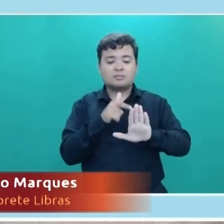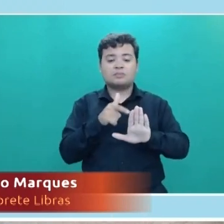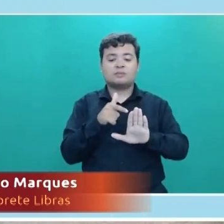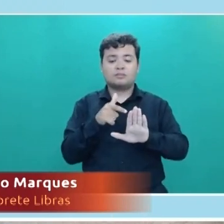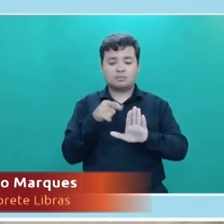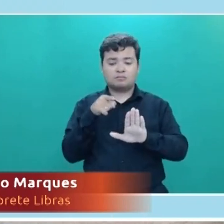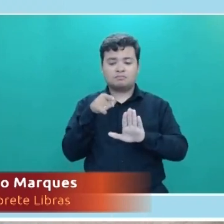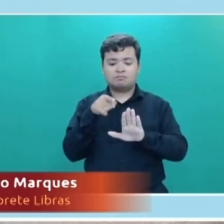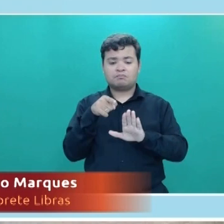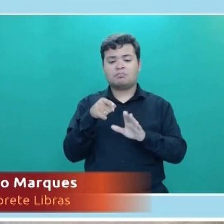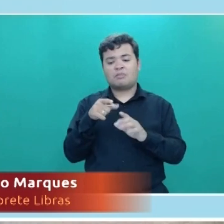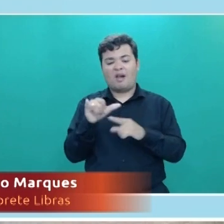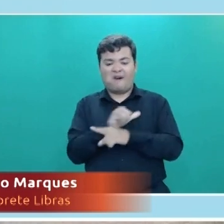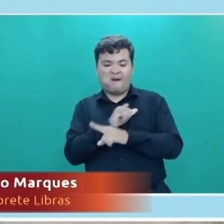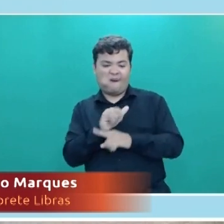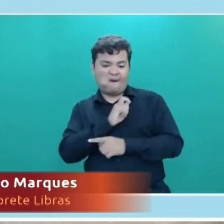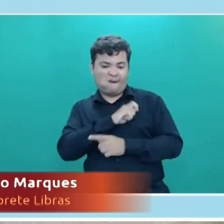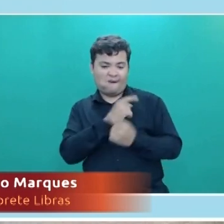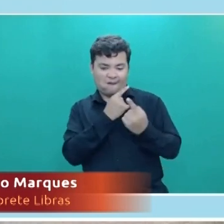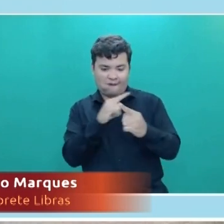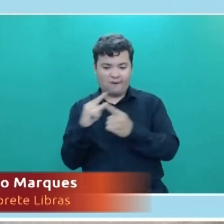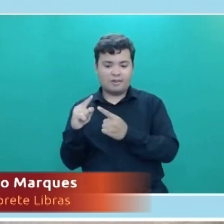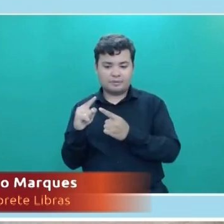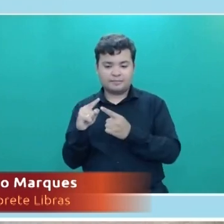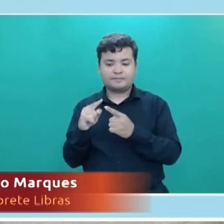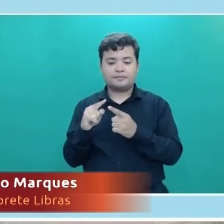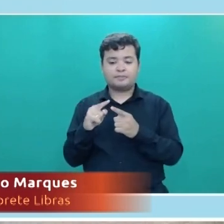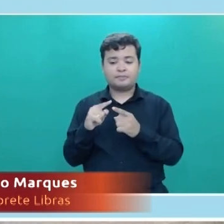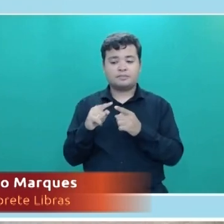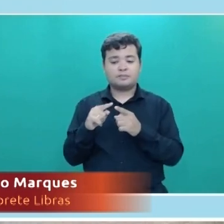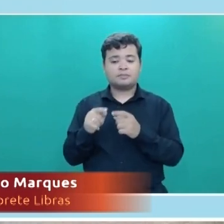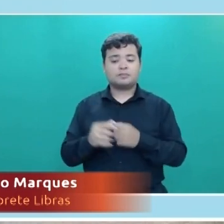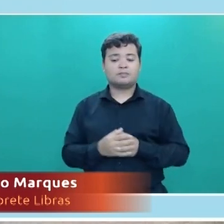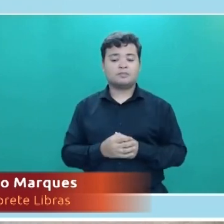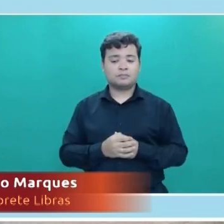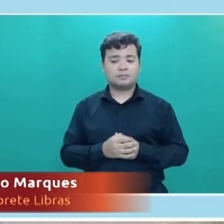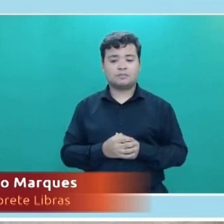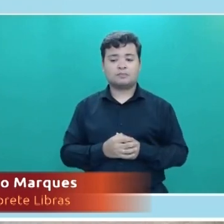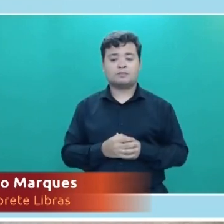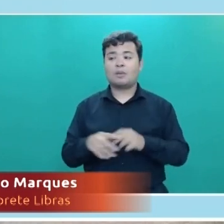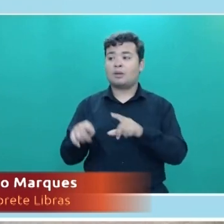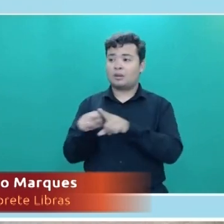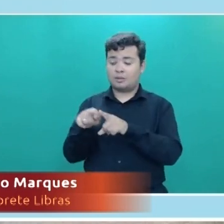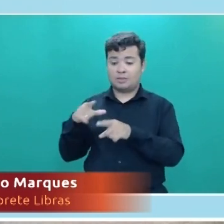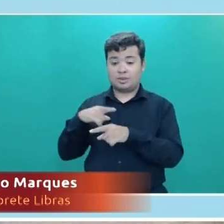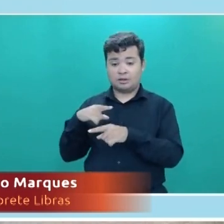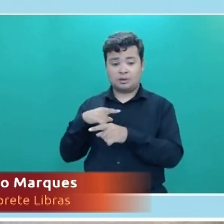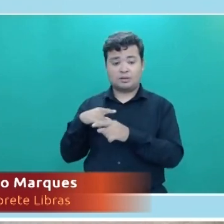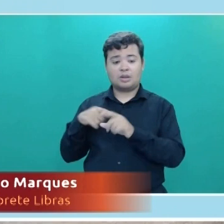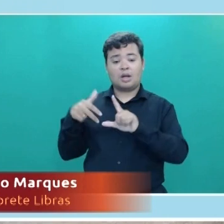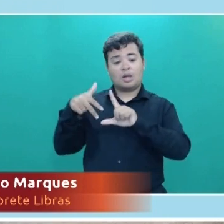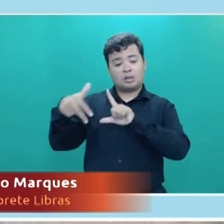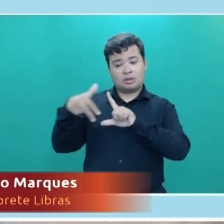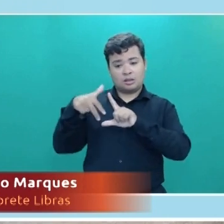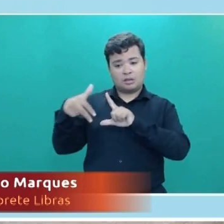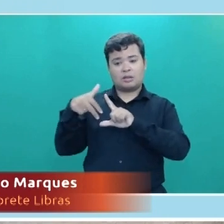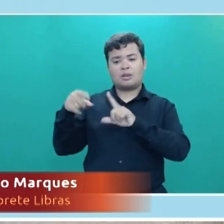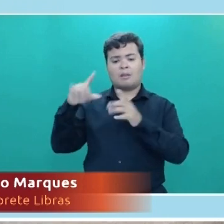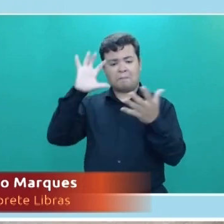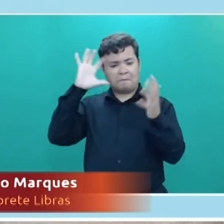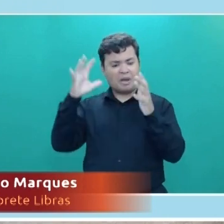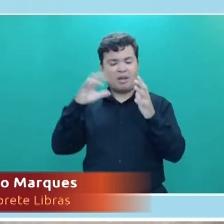tem muitos outros, o sapo Pepe the Frog, que era um desenho subversivo e tal, que foi